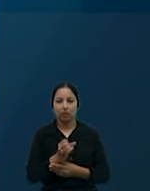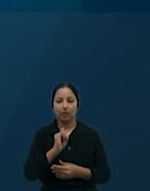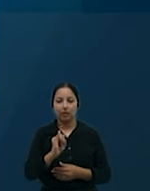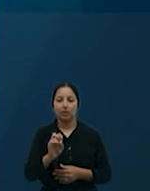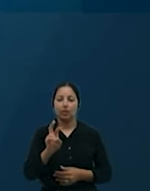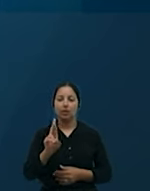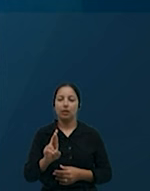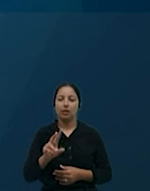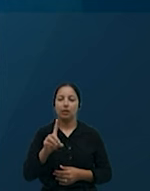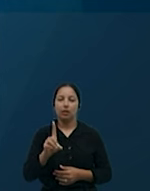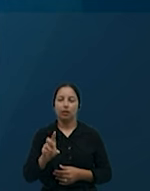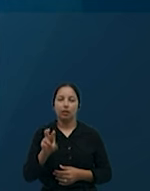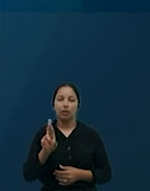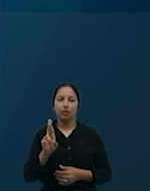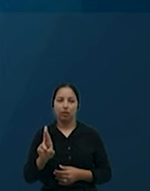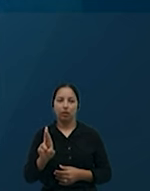IRDR,